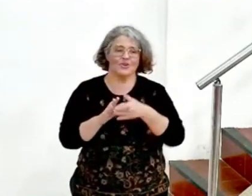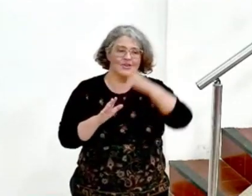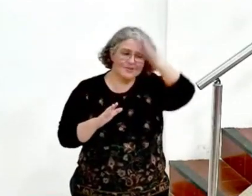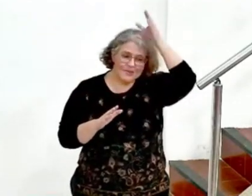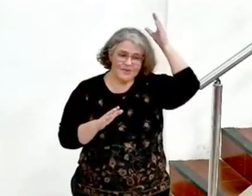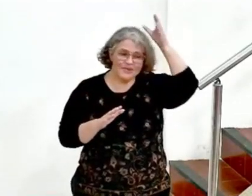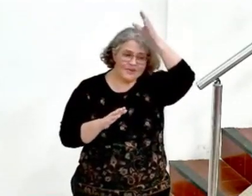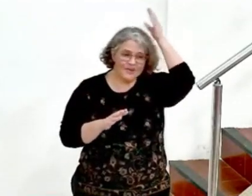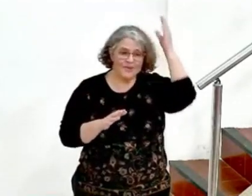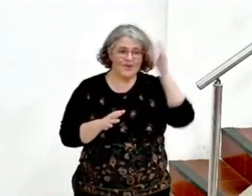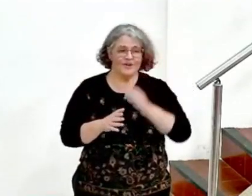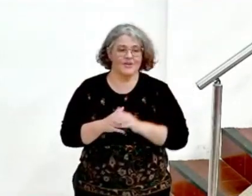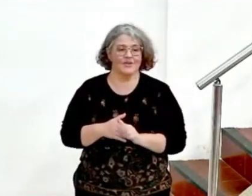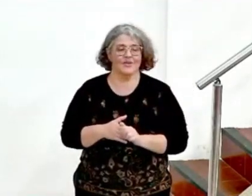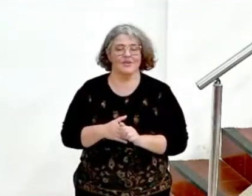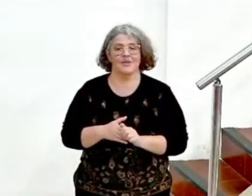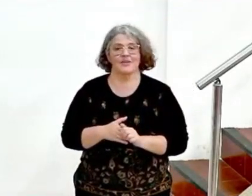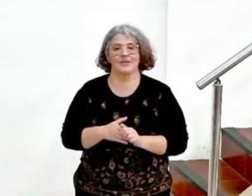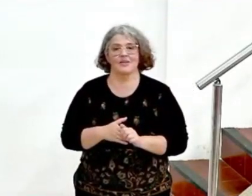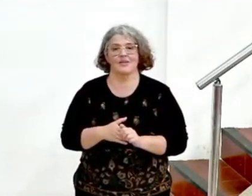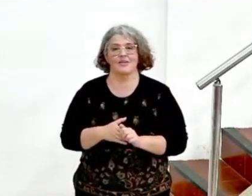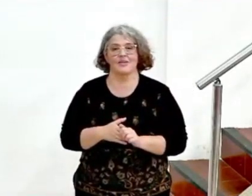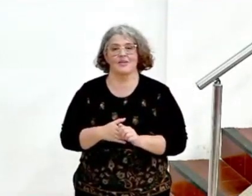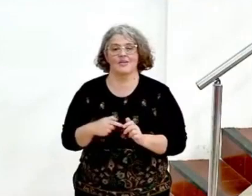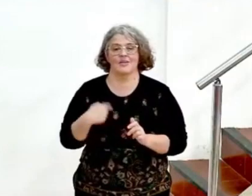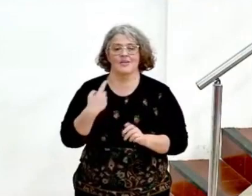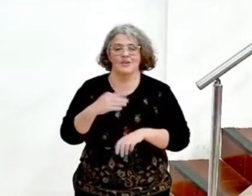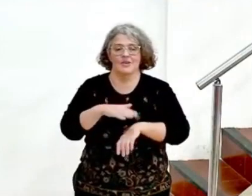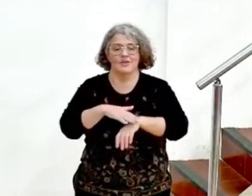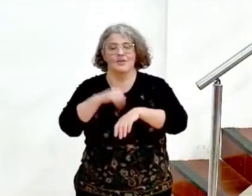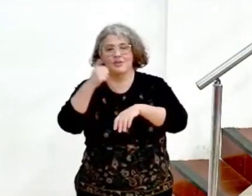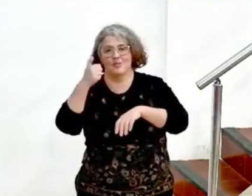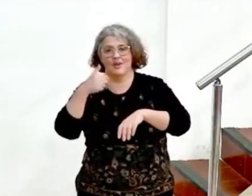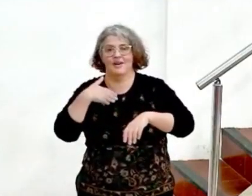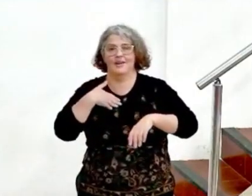Jesus, para nos chamar para entrar na mansão celestial.